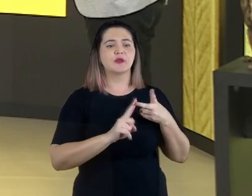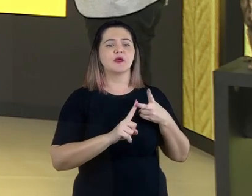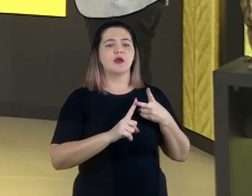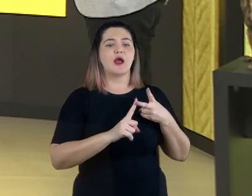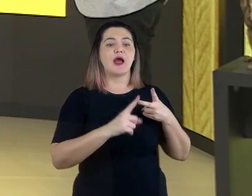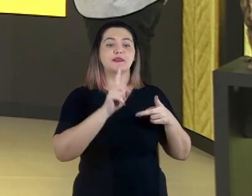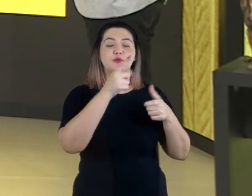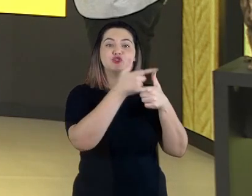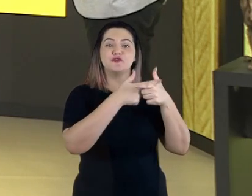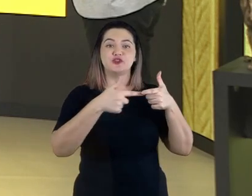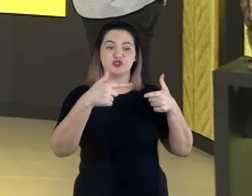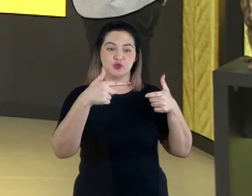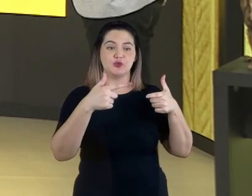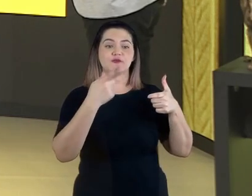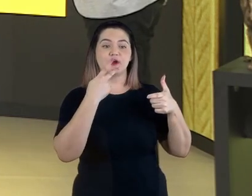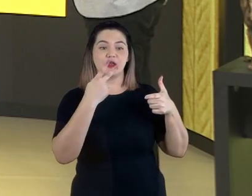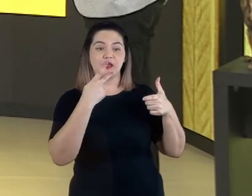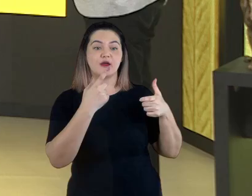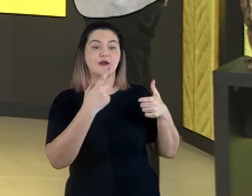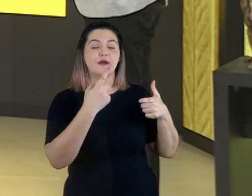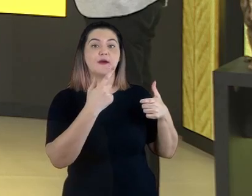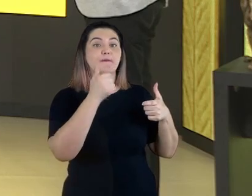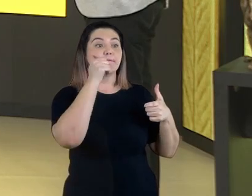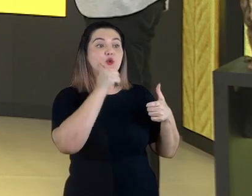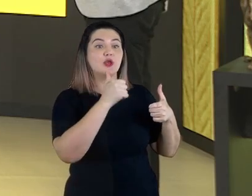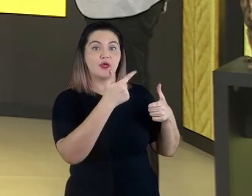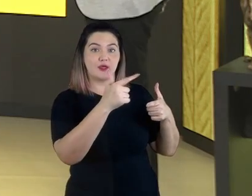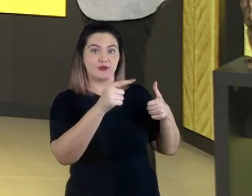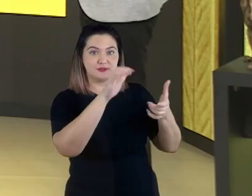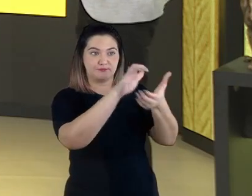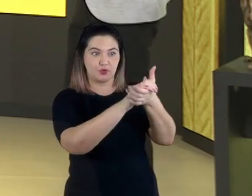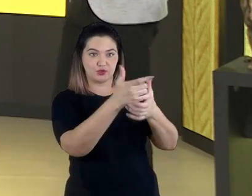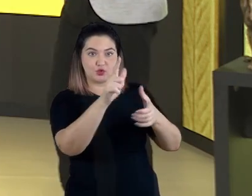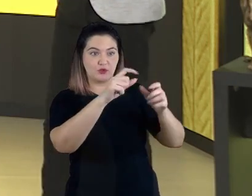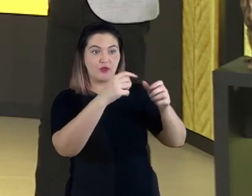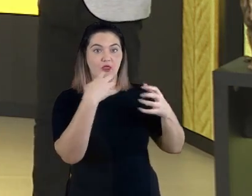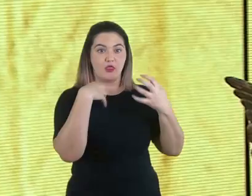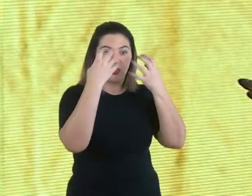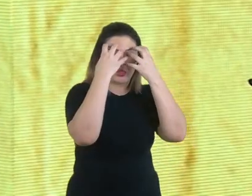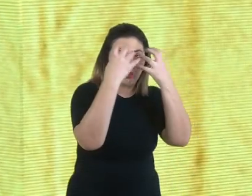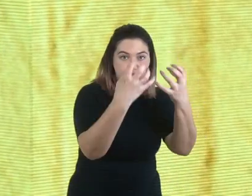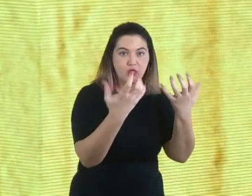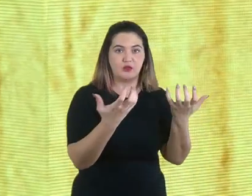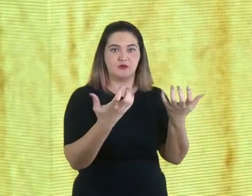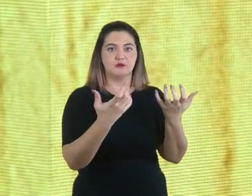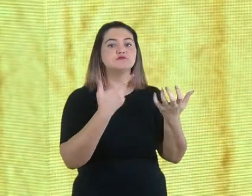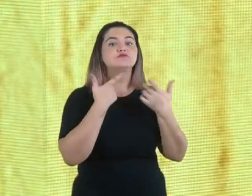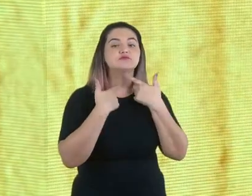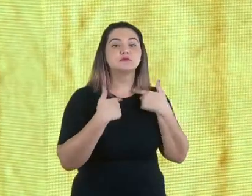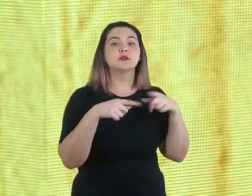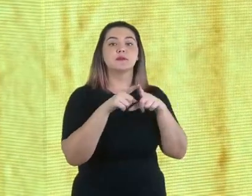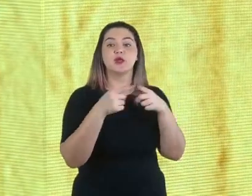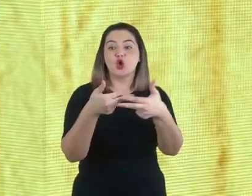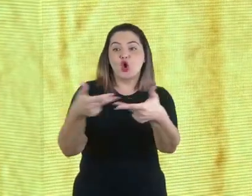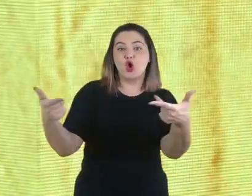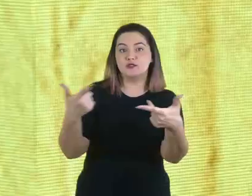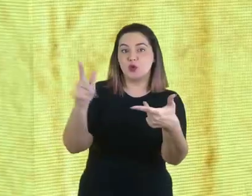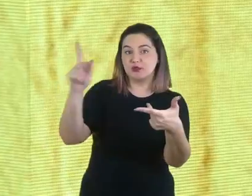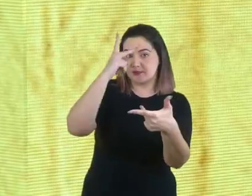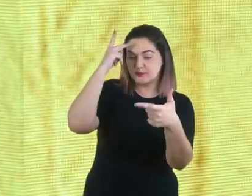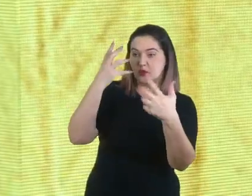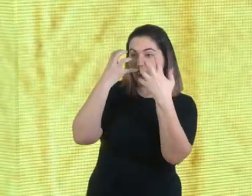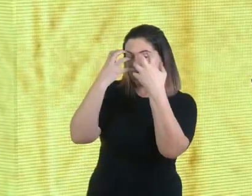mulher do próximo, não cobiçar as coisas alheias. Então, pelo que você pode ver, aqui nós temos um